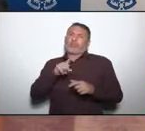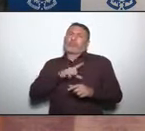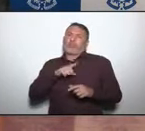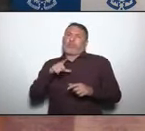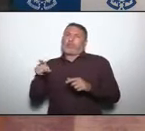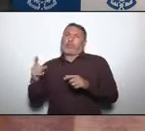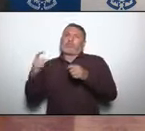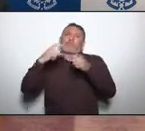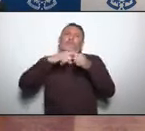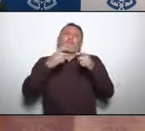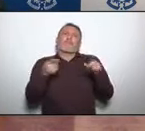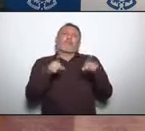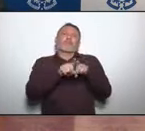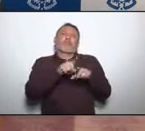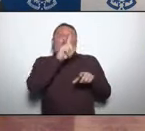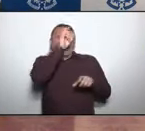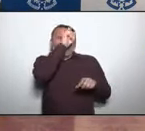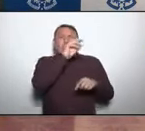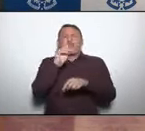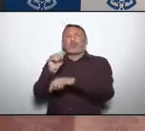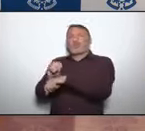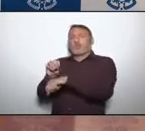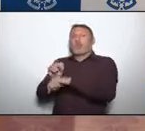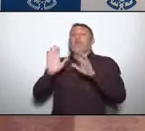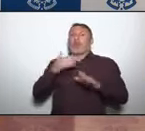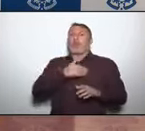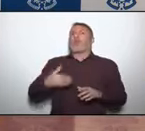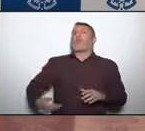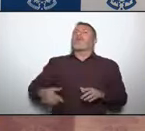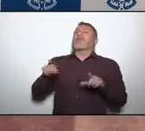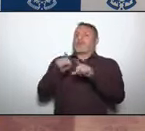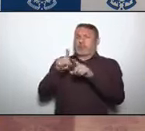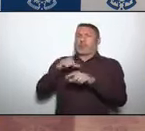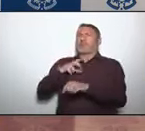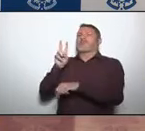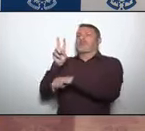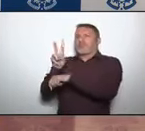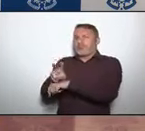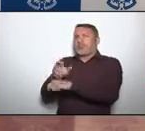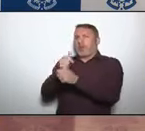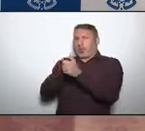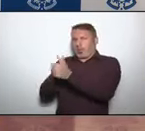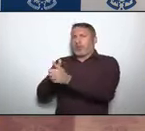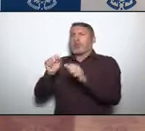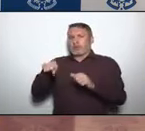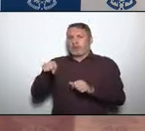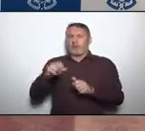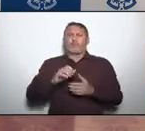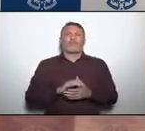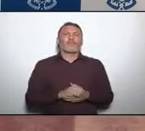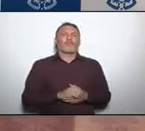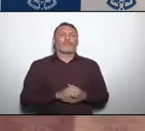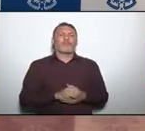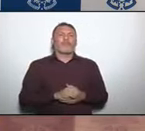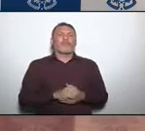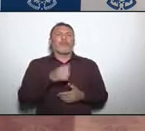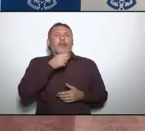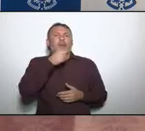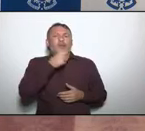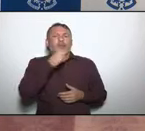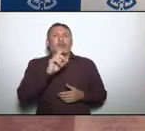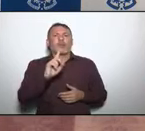seus planos de saúde, mas o governo do Estado está acompanhando, sim, está atento e está acompanhando. Daniele Cariano. Vê se